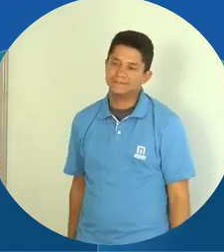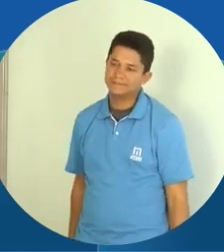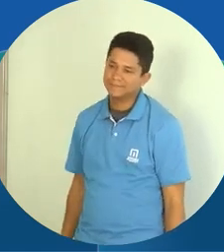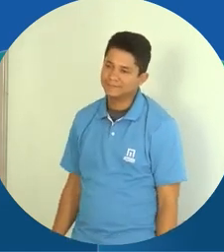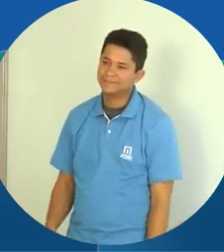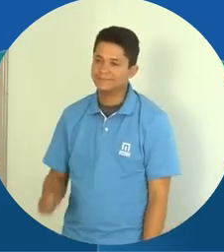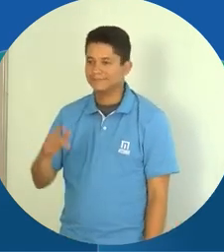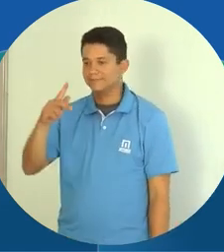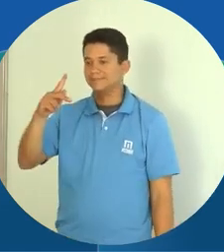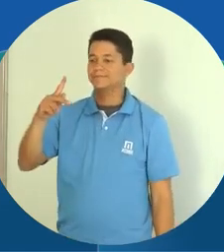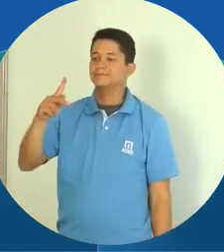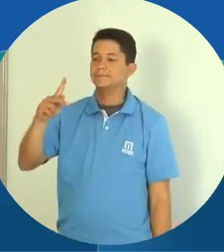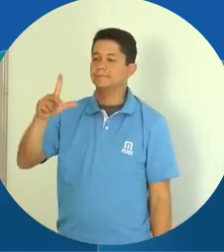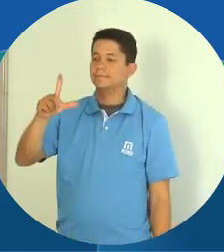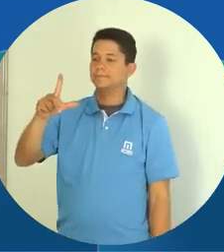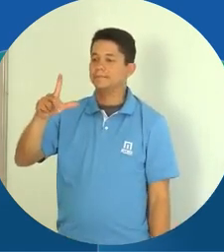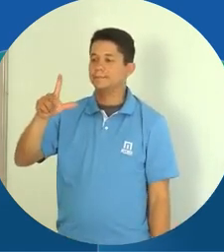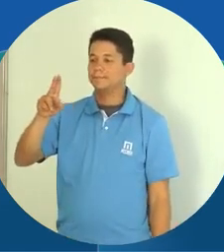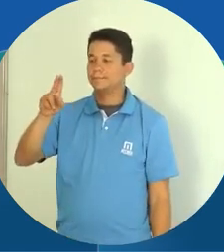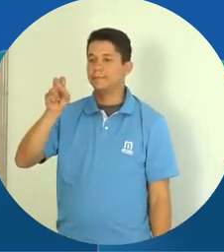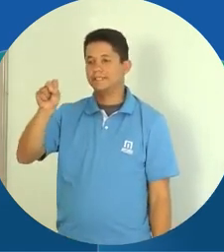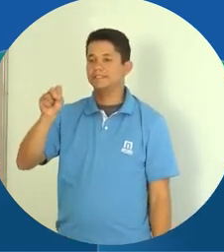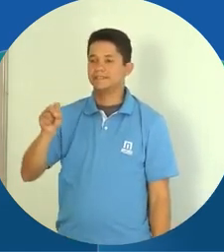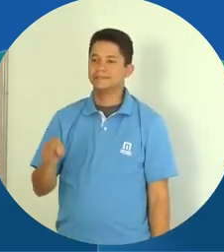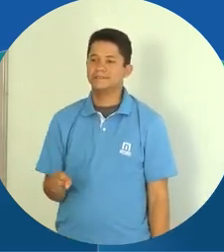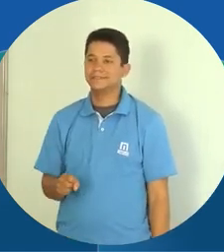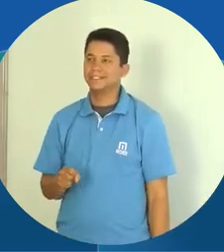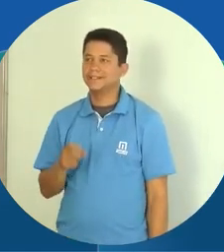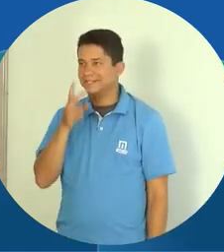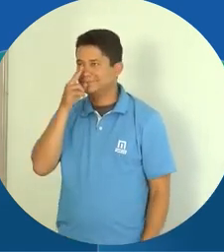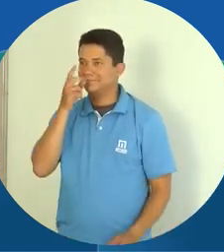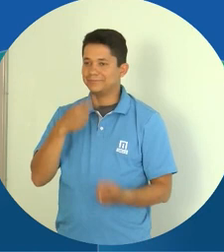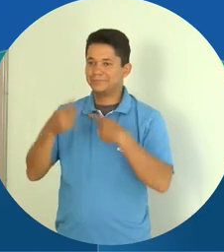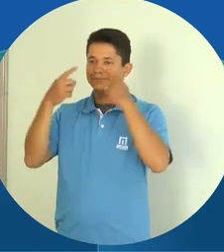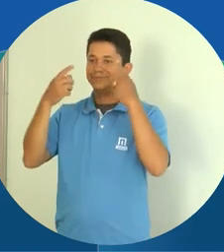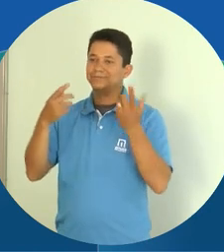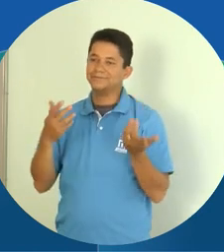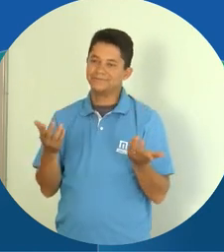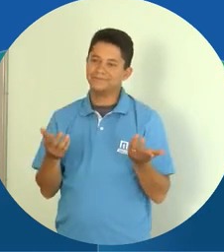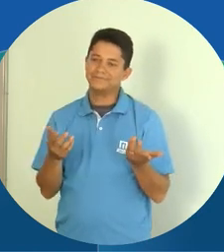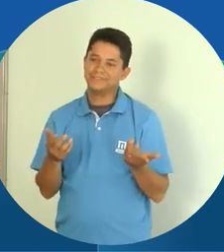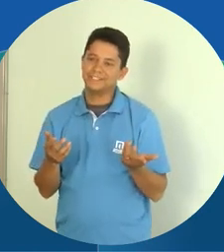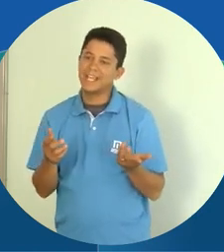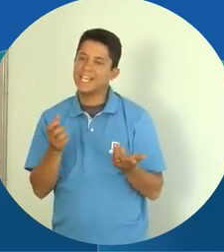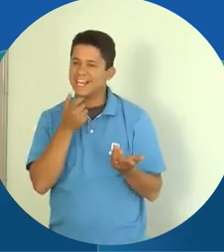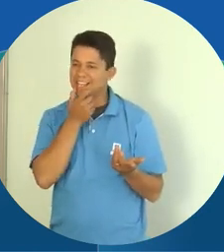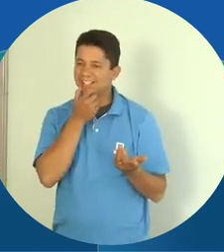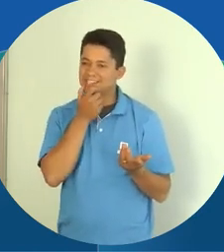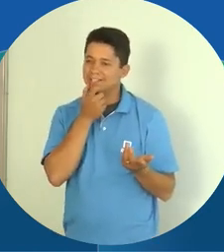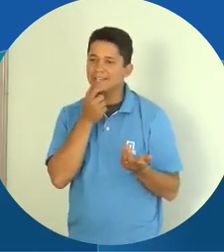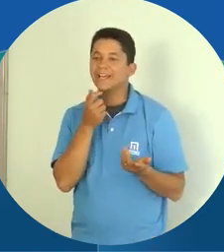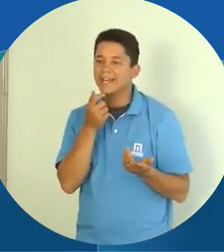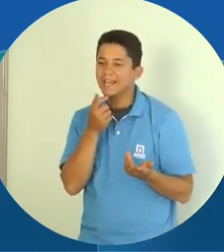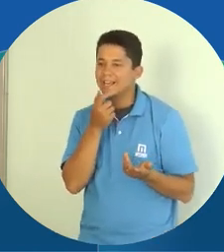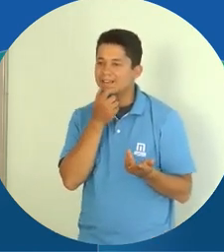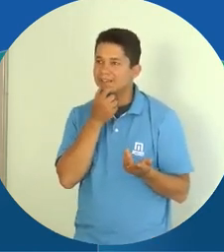O que hoje é muito comum, né? A gente vê essa questão de fadiga e o desempenho da